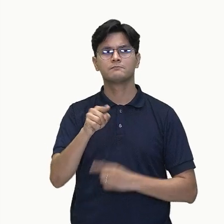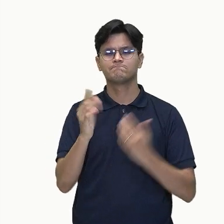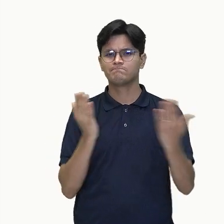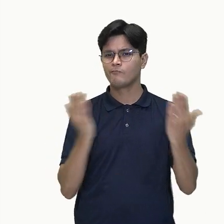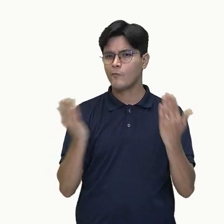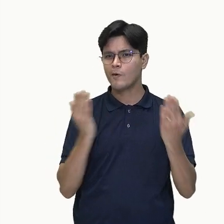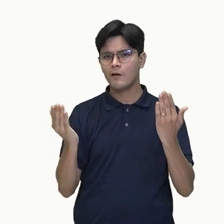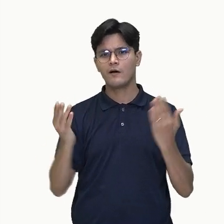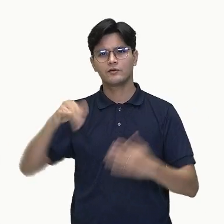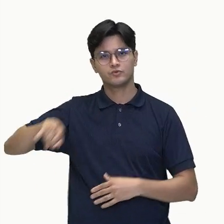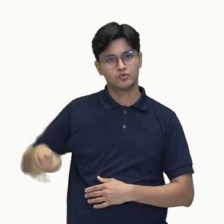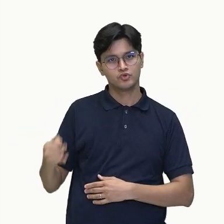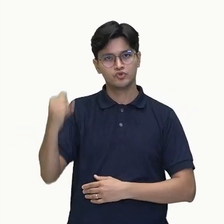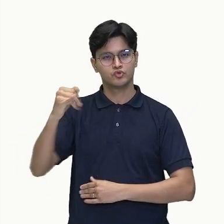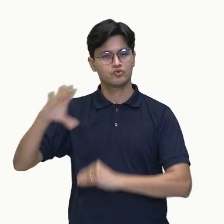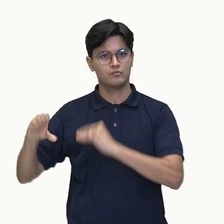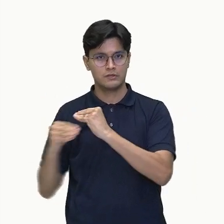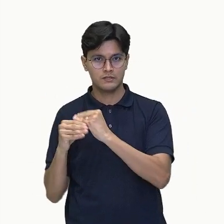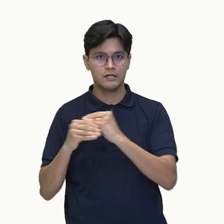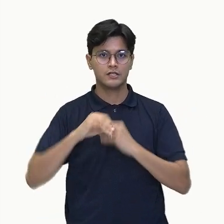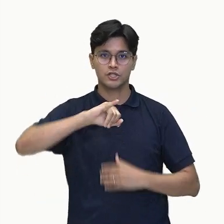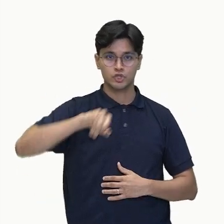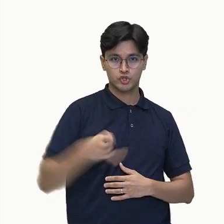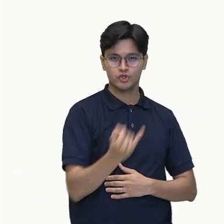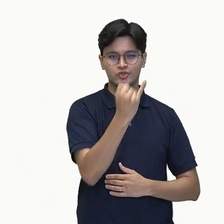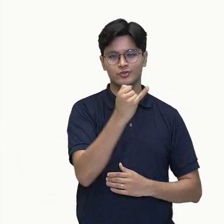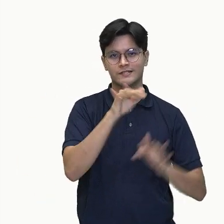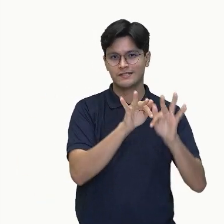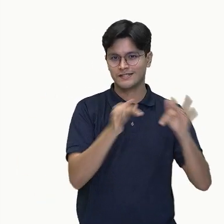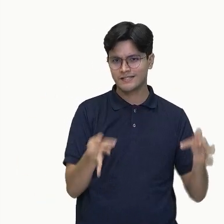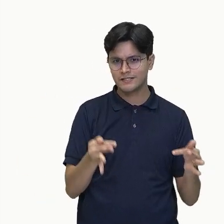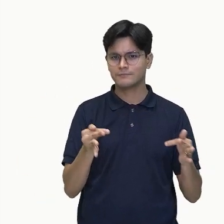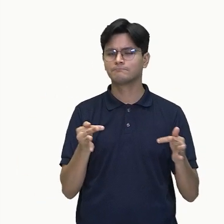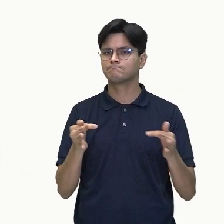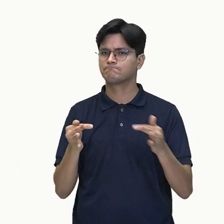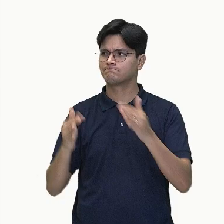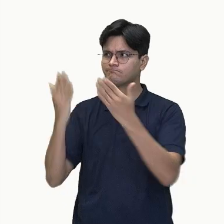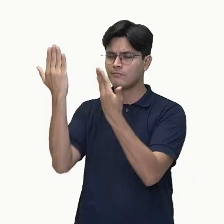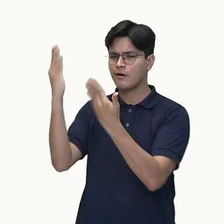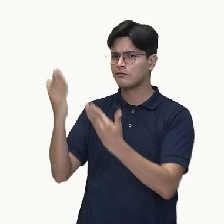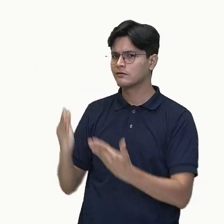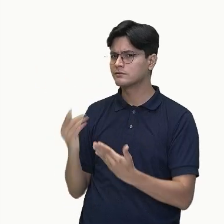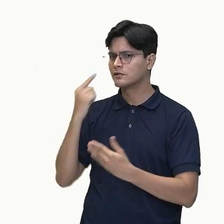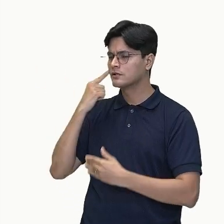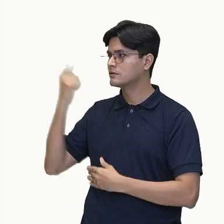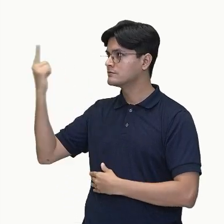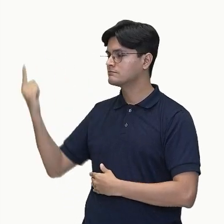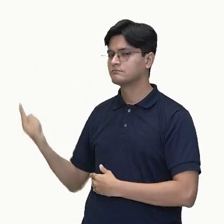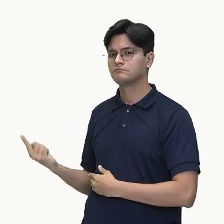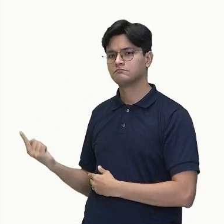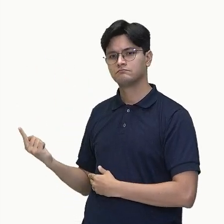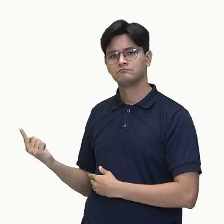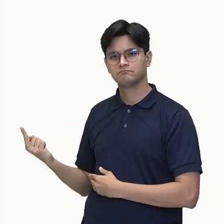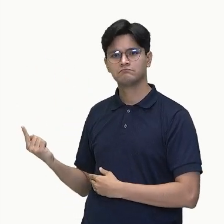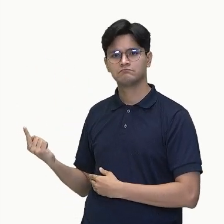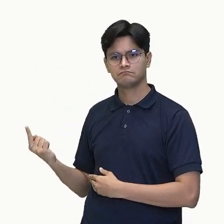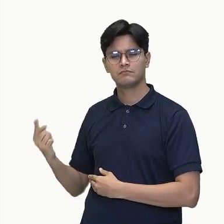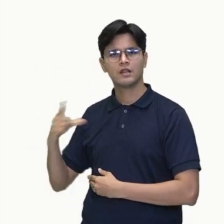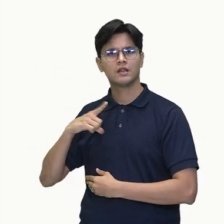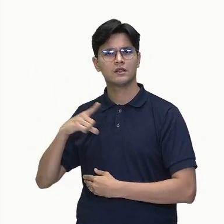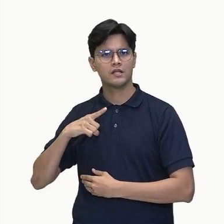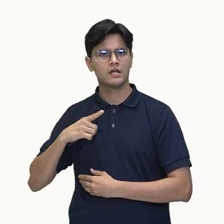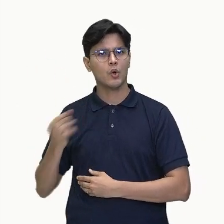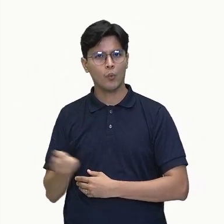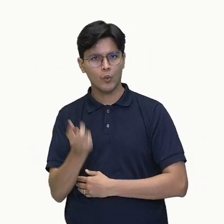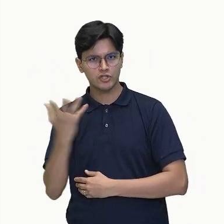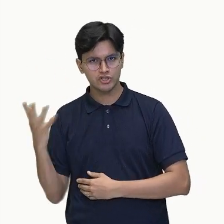juros compostos e juros simples e analisar como eles se comportam com o mesmo capital e uma mesma